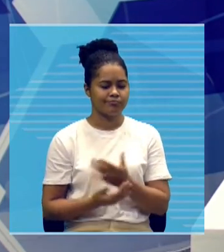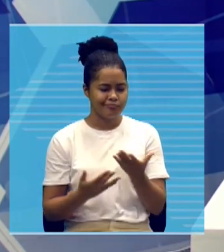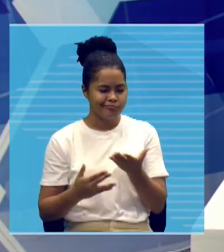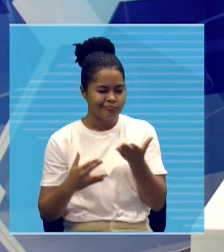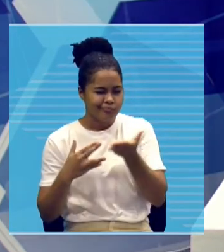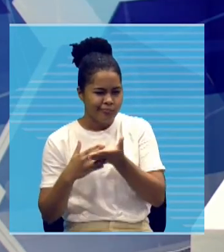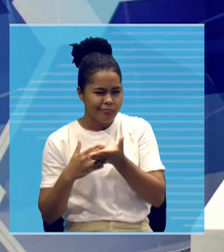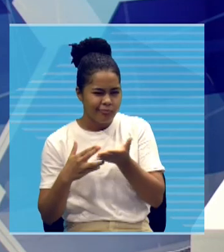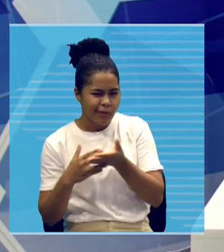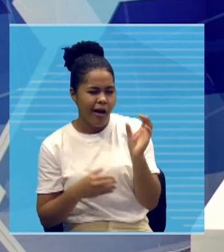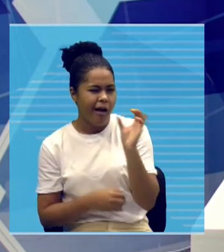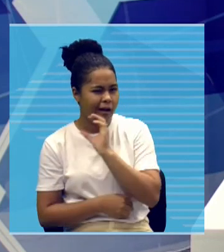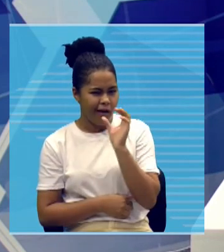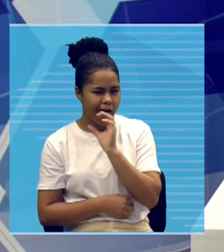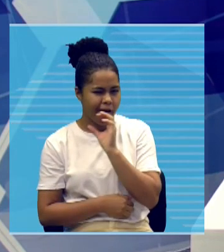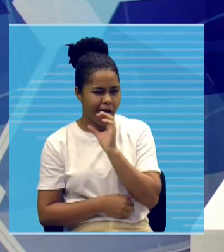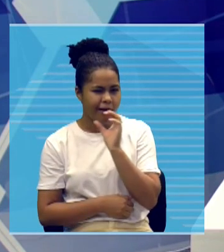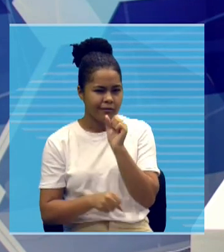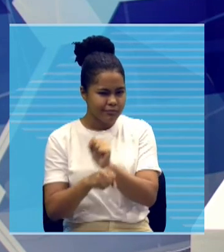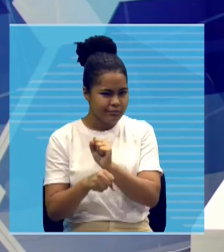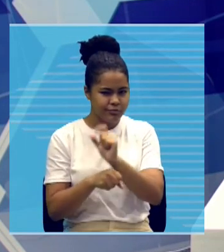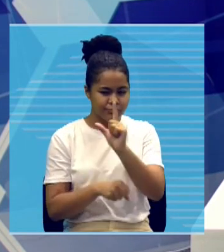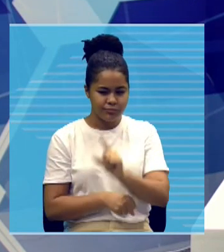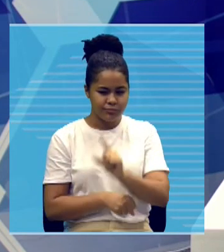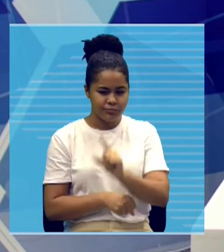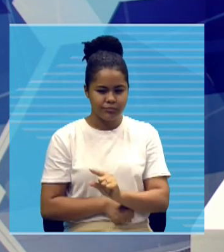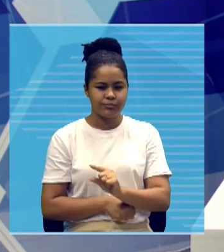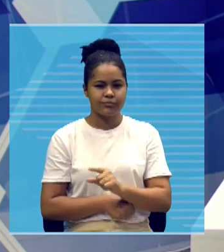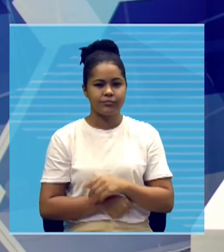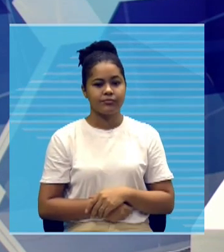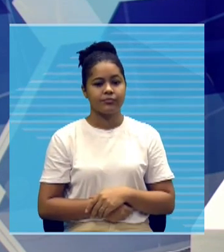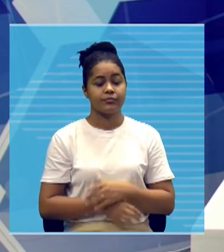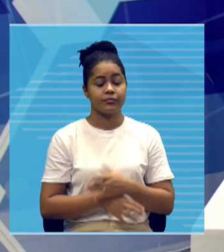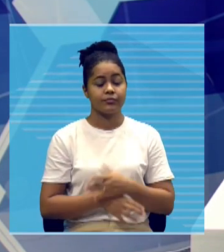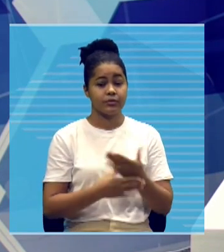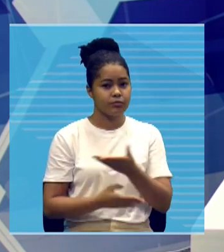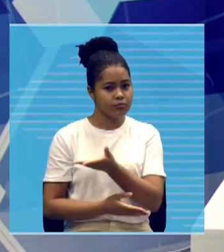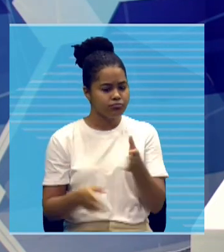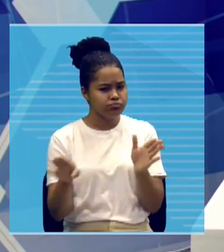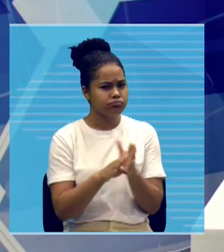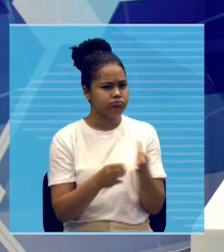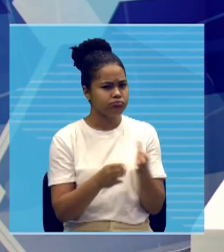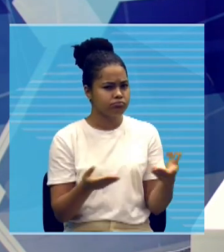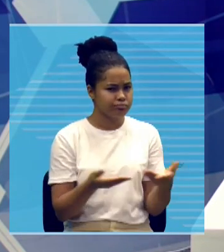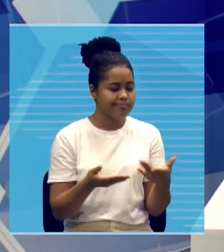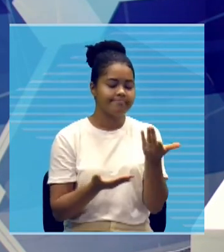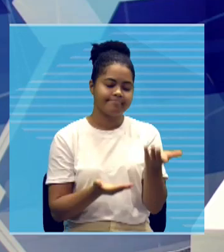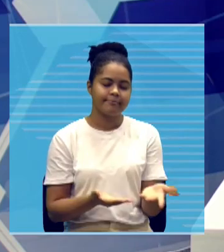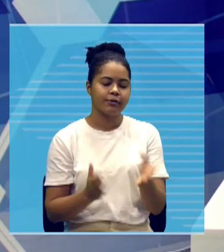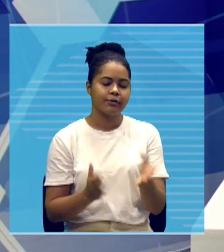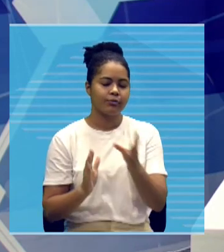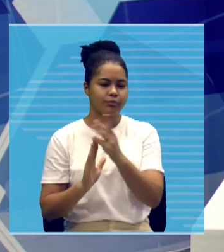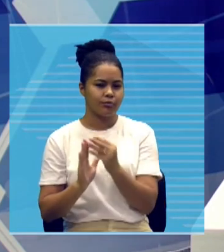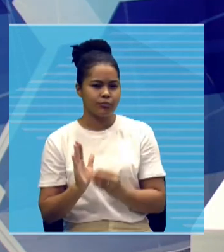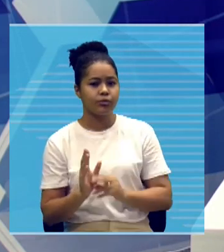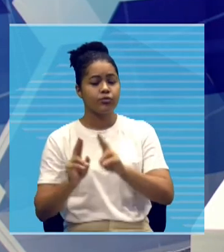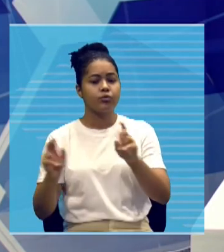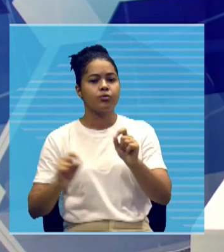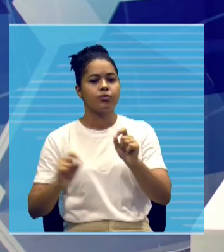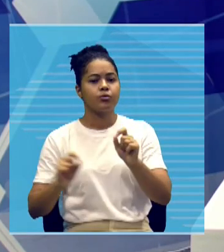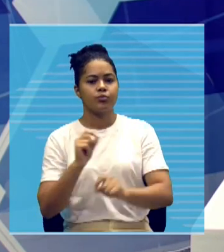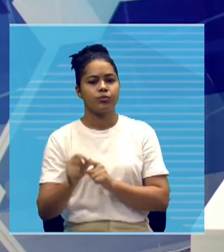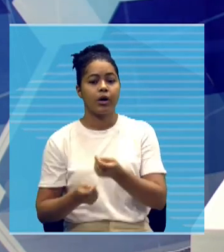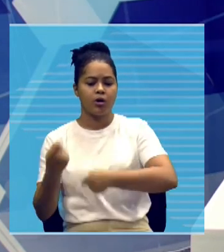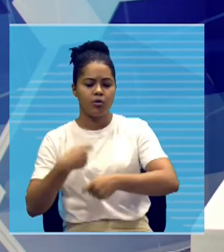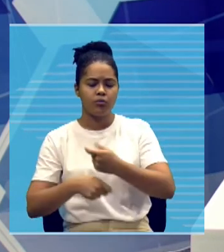para que nosso pequeno intervalo Zinho você que chegou agora o tema da aula de hoje nós falamos de economia verde e pegamos um